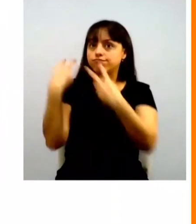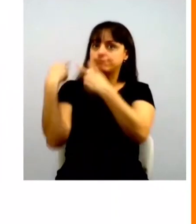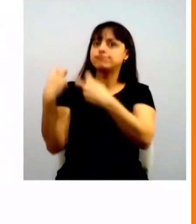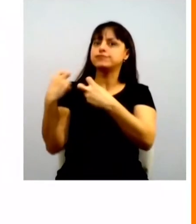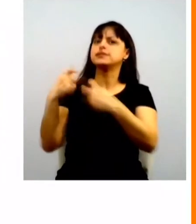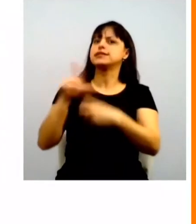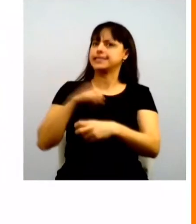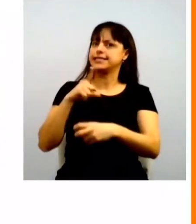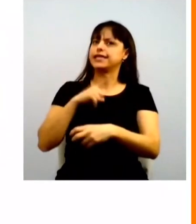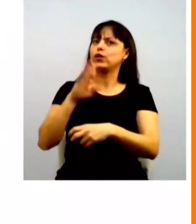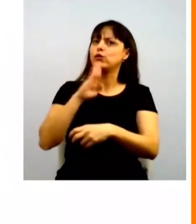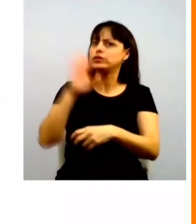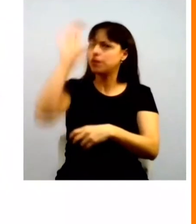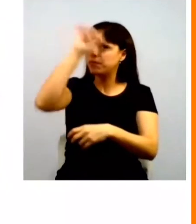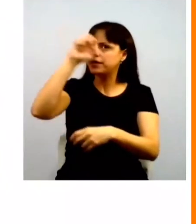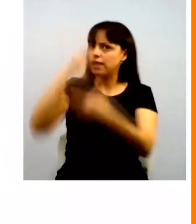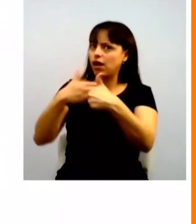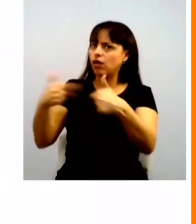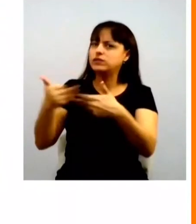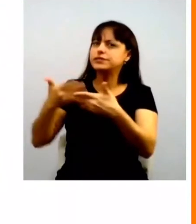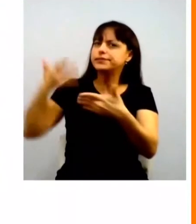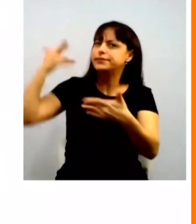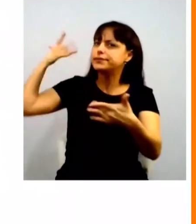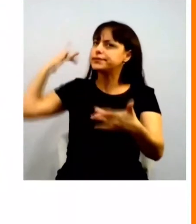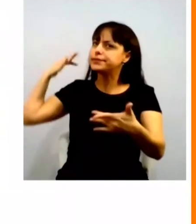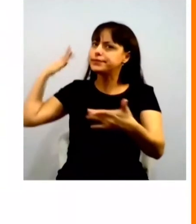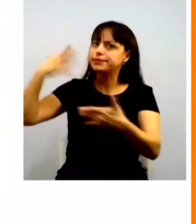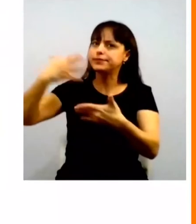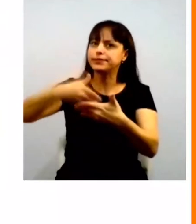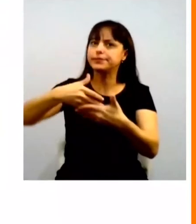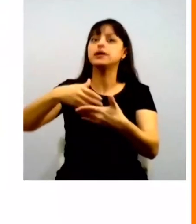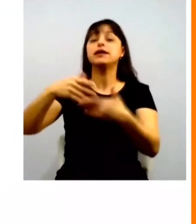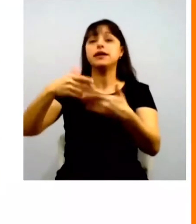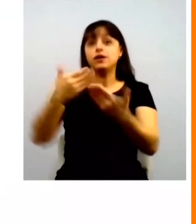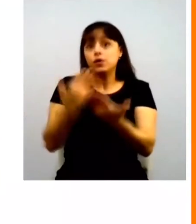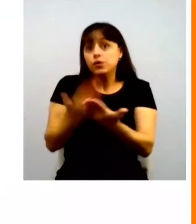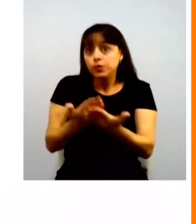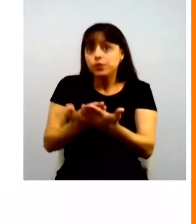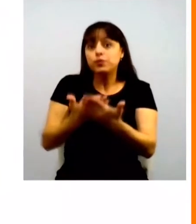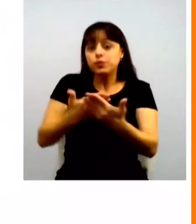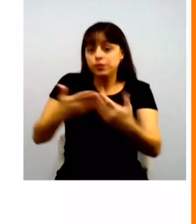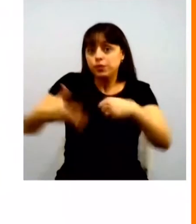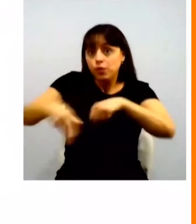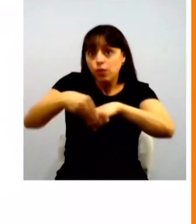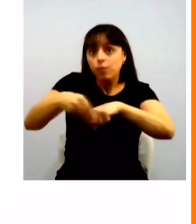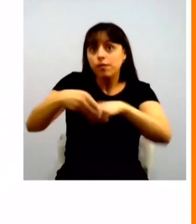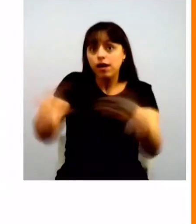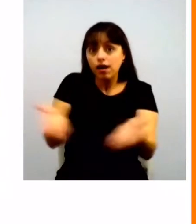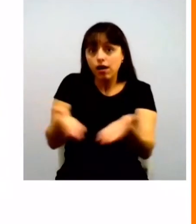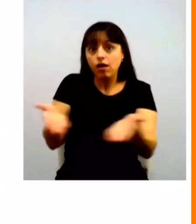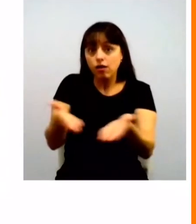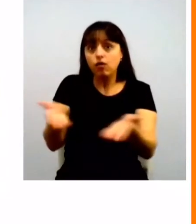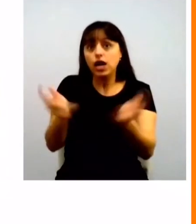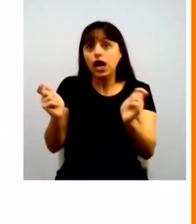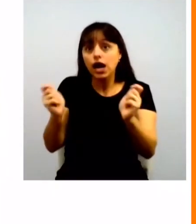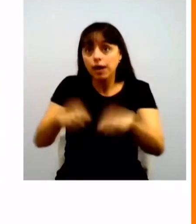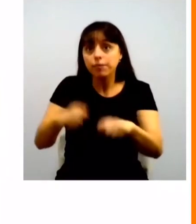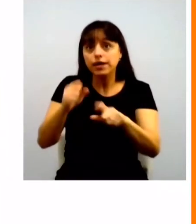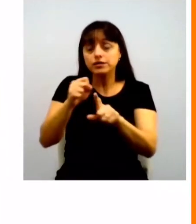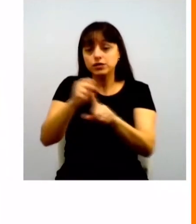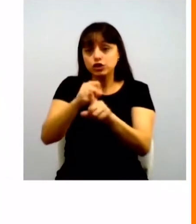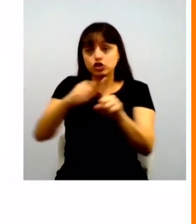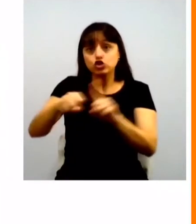totalmente incorporados à capacidade de uma sociedade em